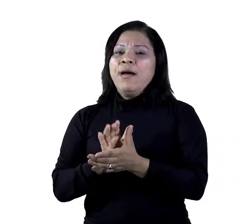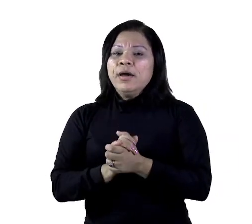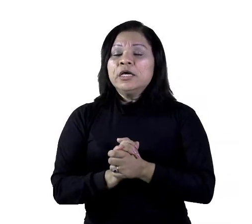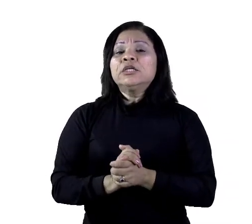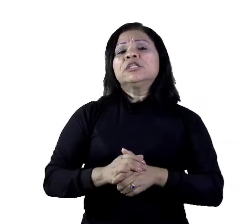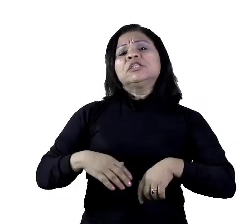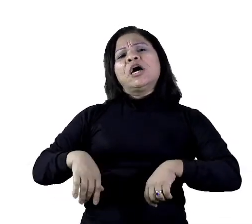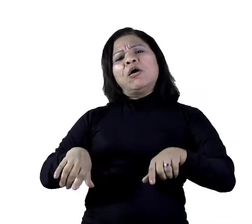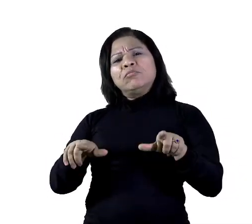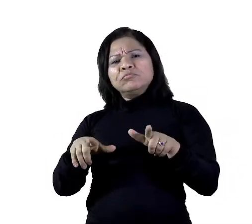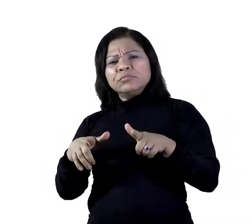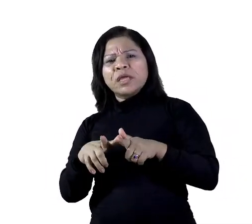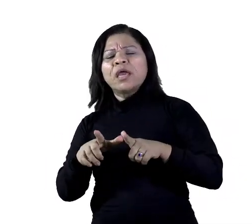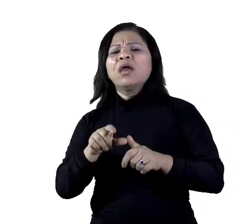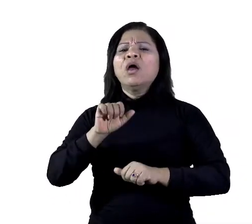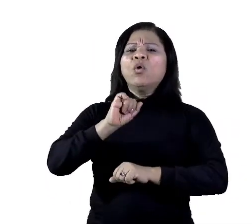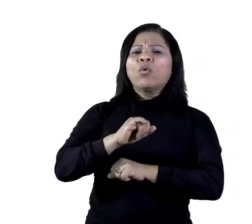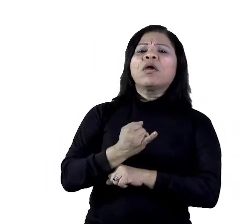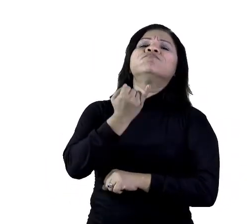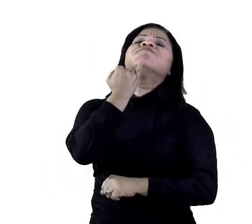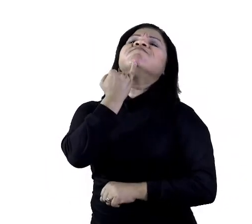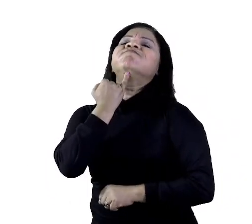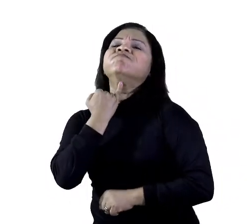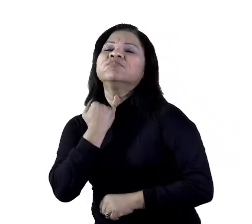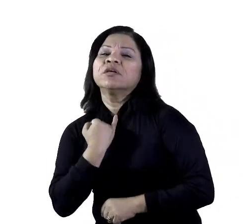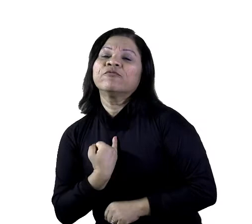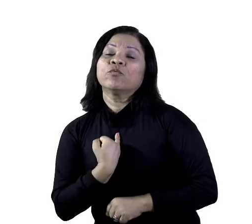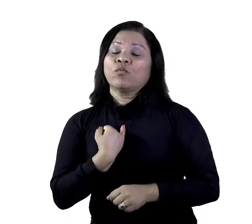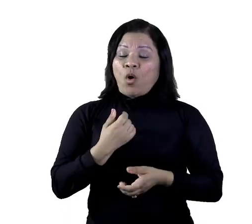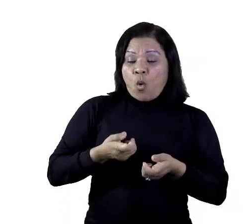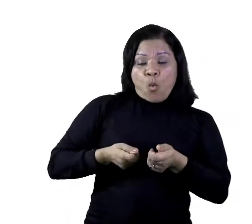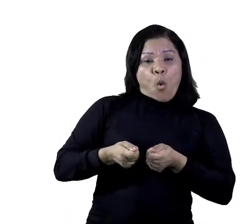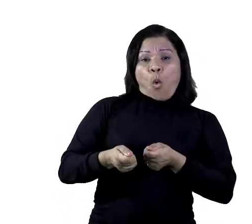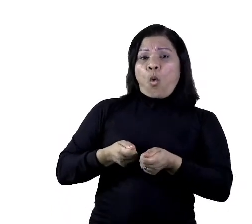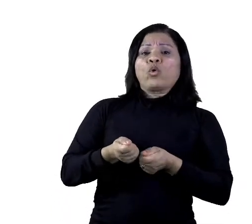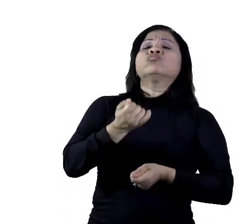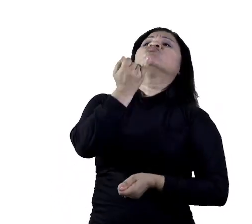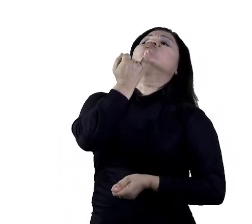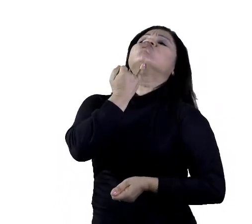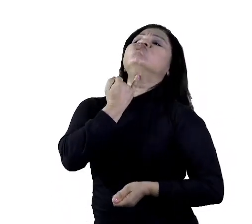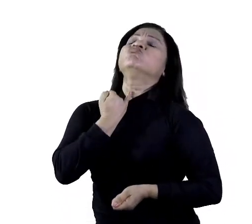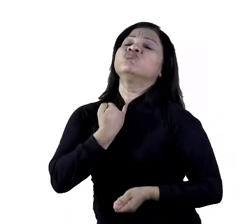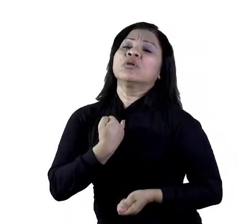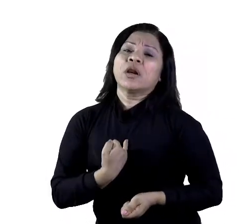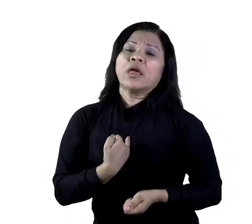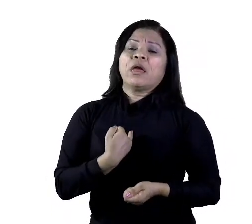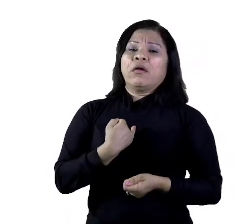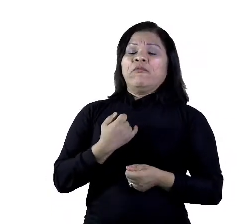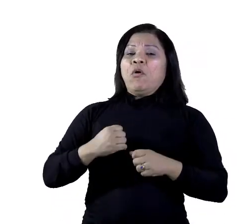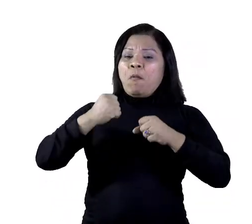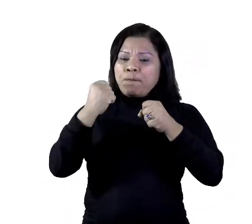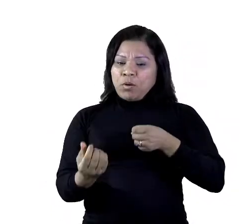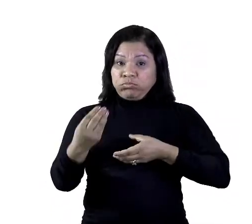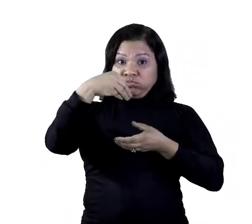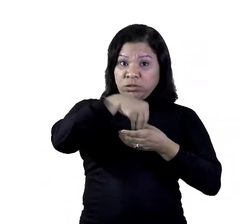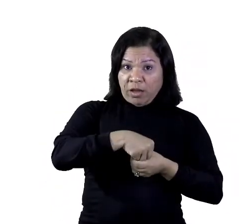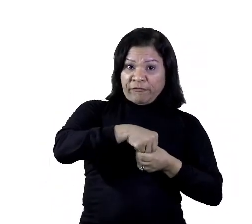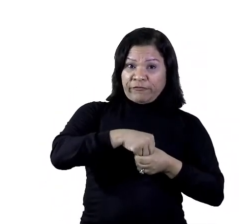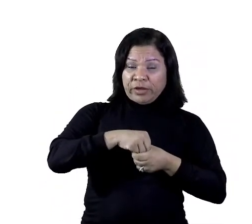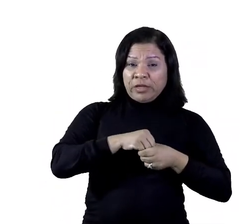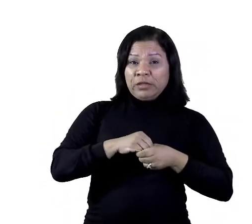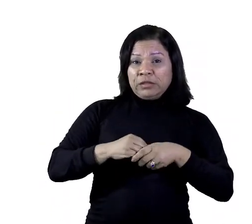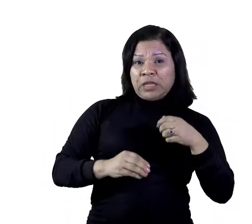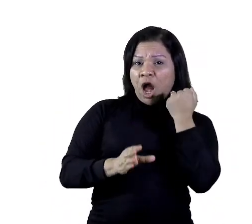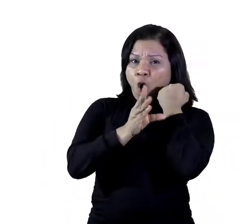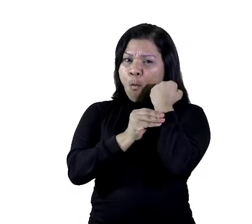problema do controle nervoso. Esse controle nervoso é que vai afetar toda essa musculatura. Não é?